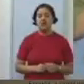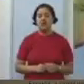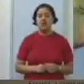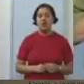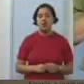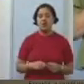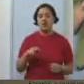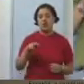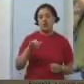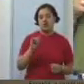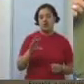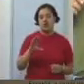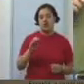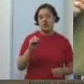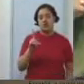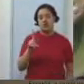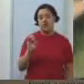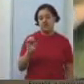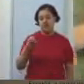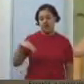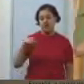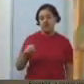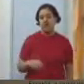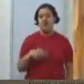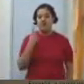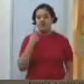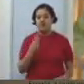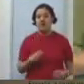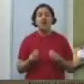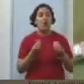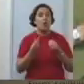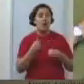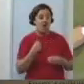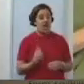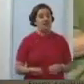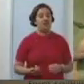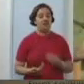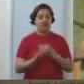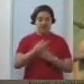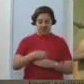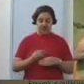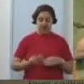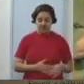fala: Senhor, por acaso vai ter jeito de eu entrar de novo na barriga da minha mãe para nascer?